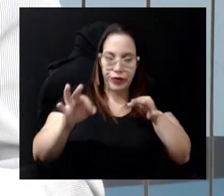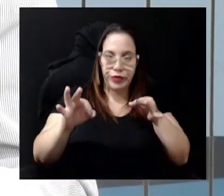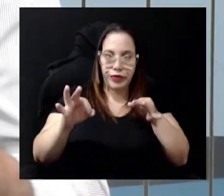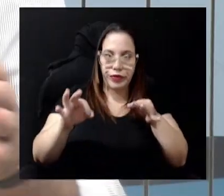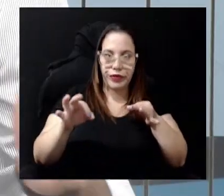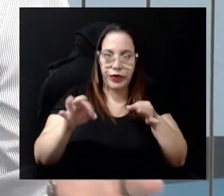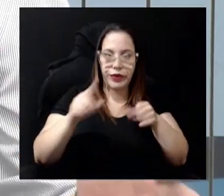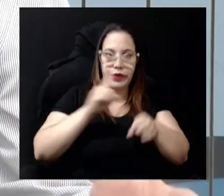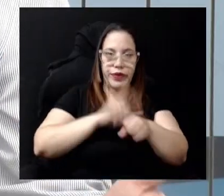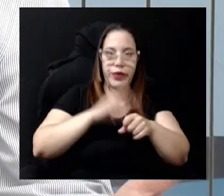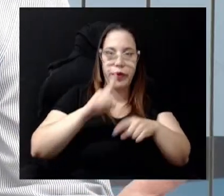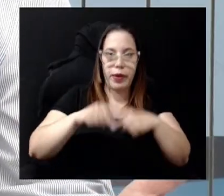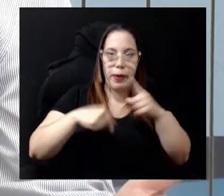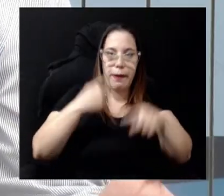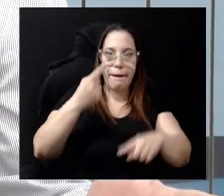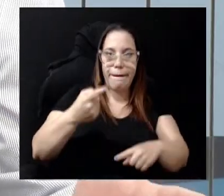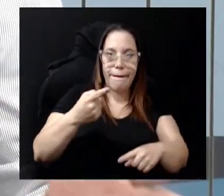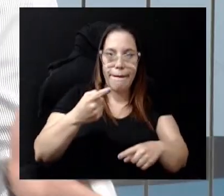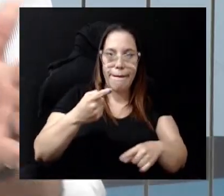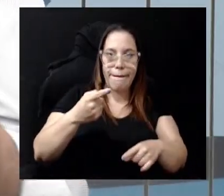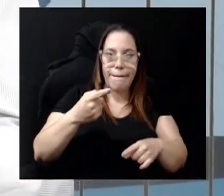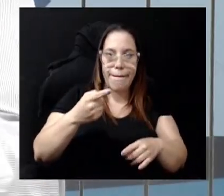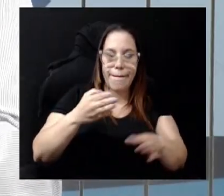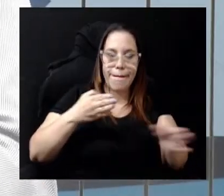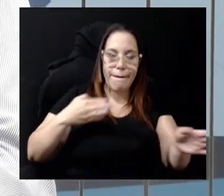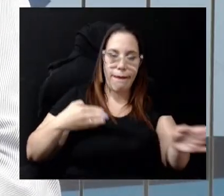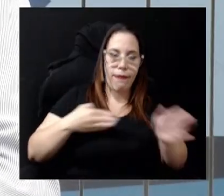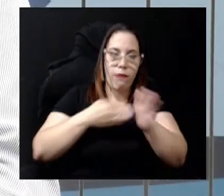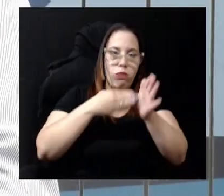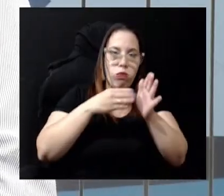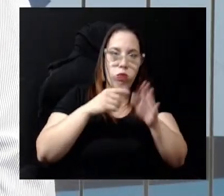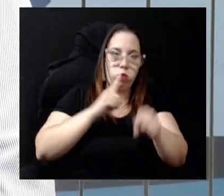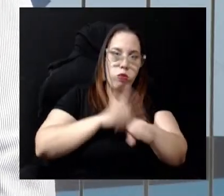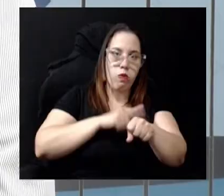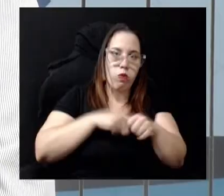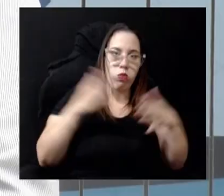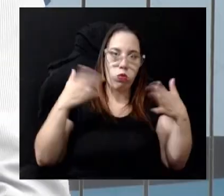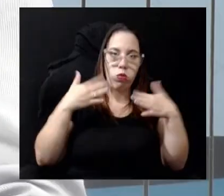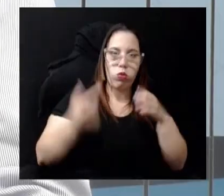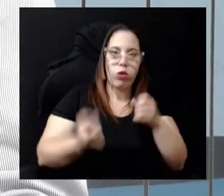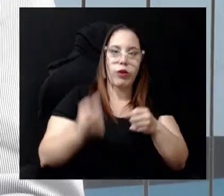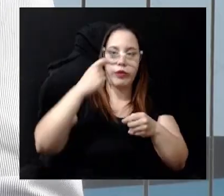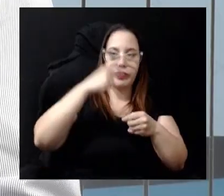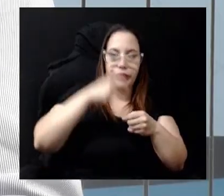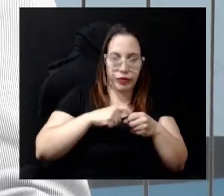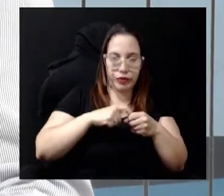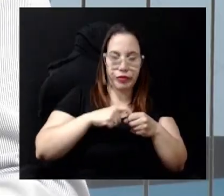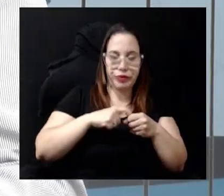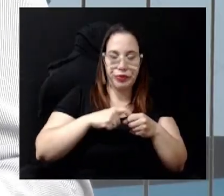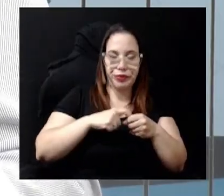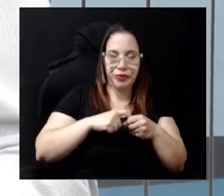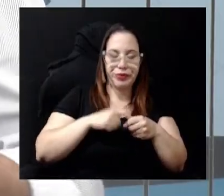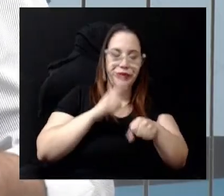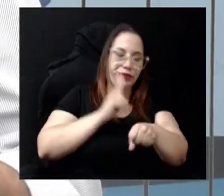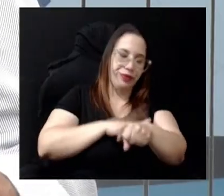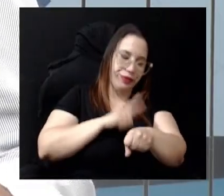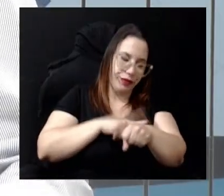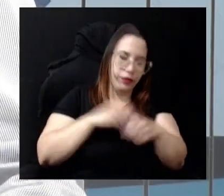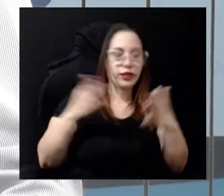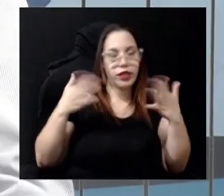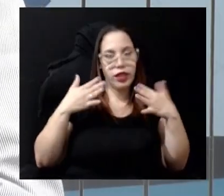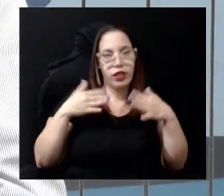assim como a ida por horário de verão, isso deveria ser feito com a volta do horário de verão, e provavelmente as vaquinhas não